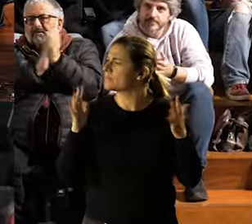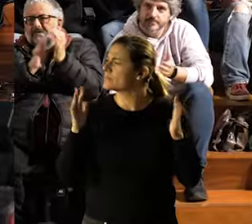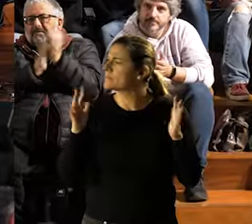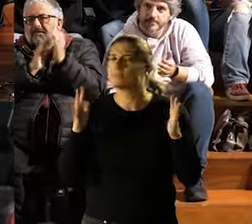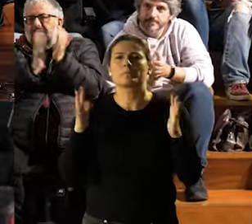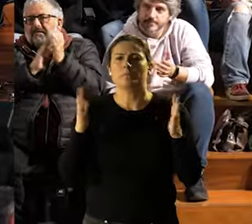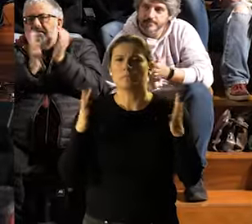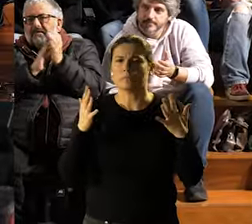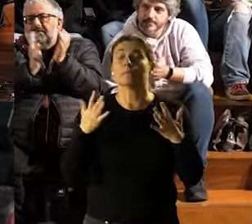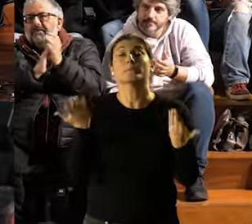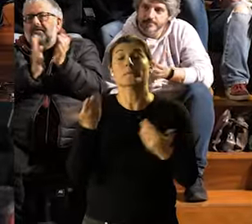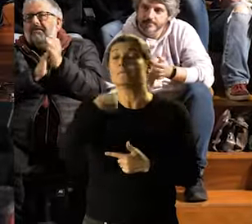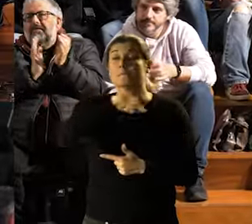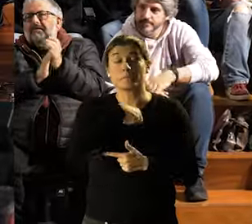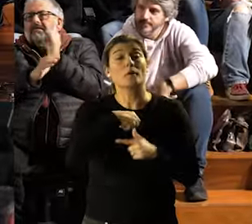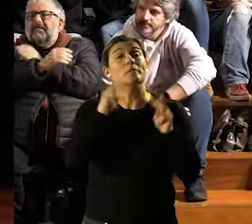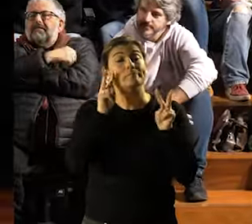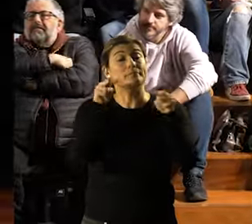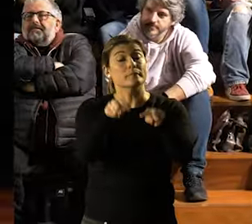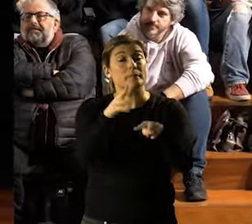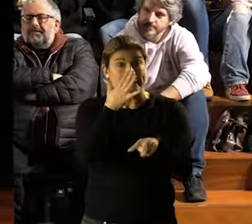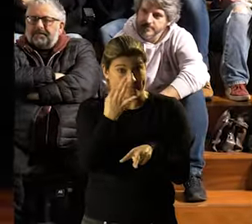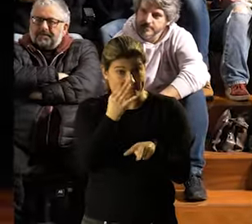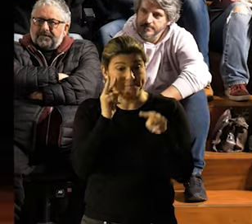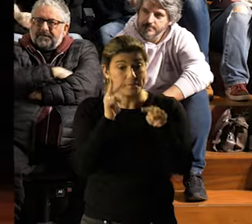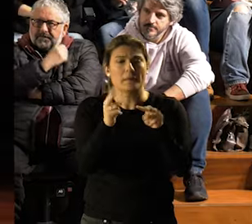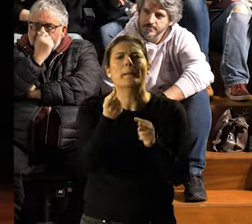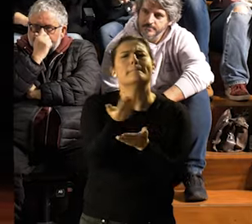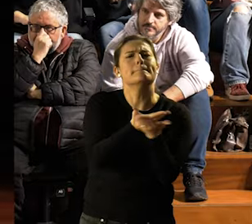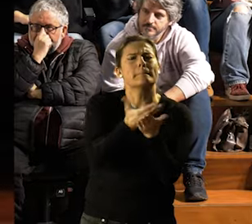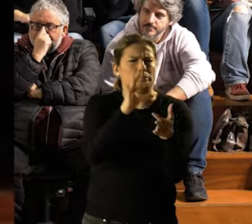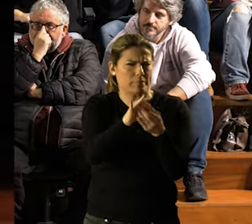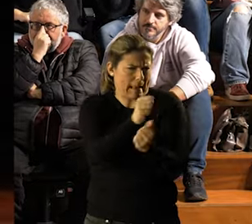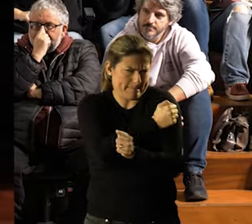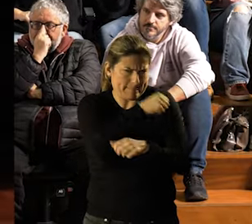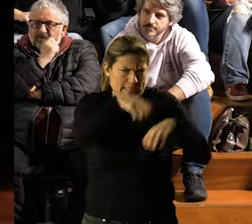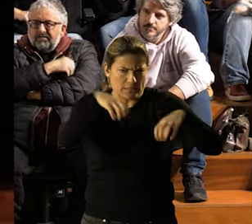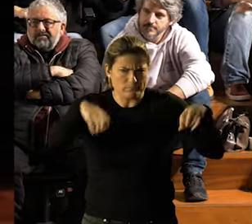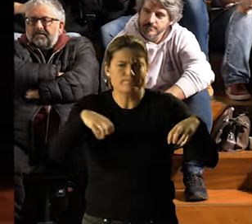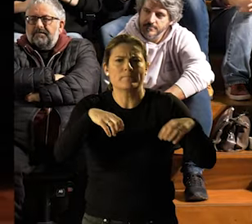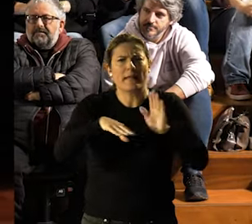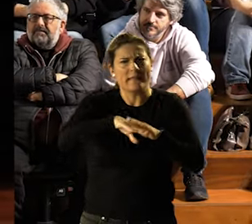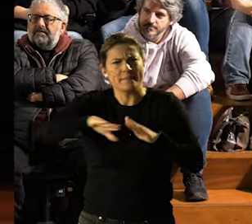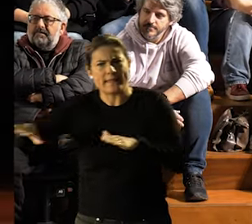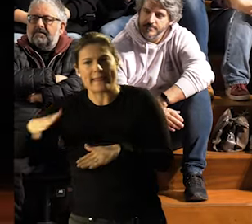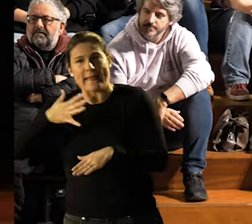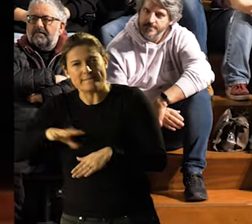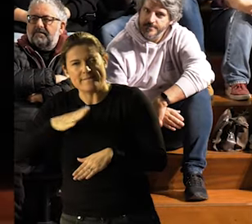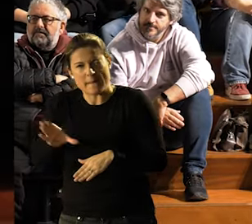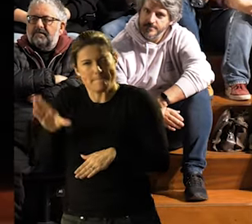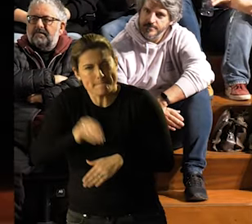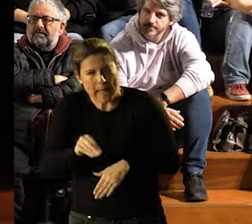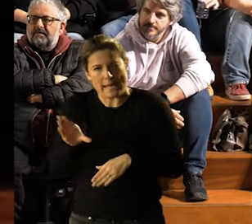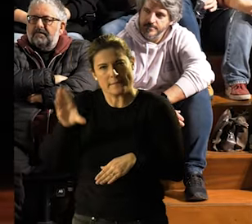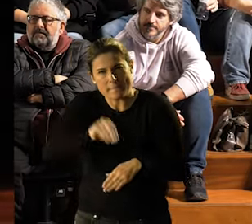porqu se nós olhamos para o mercado da Habitação e a direita quer ainda mais